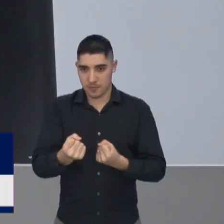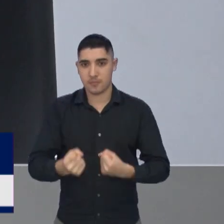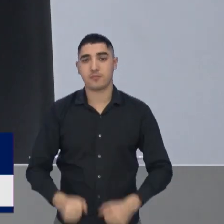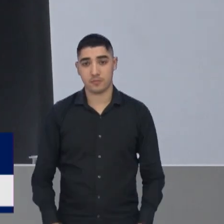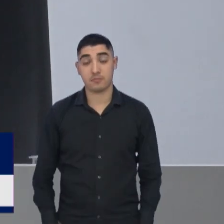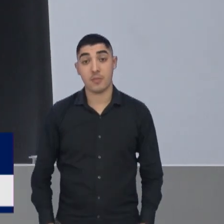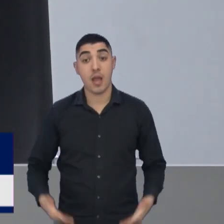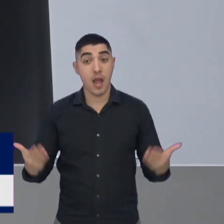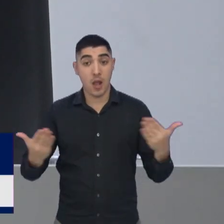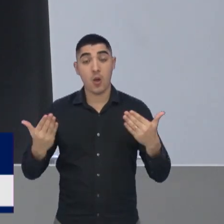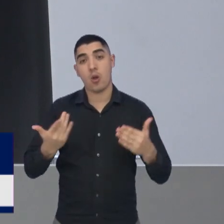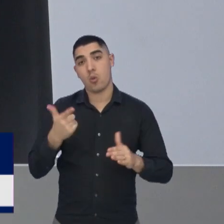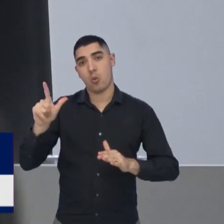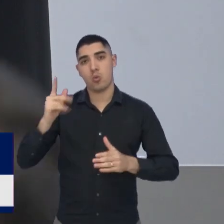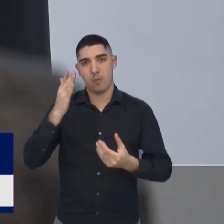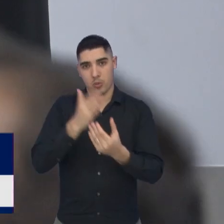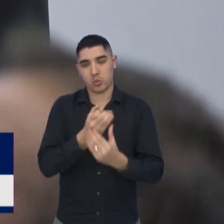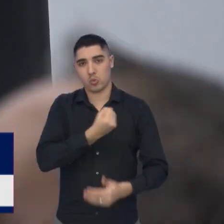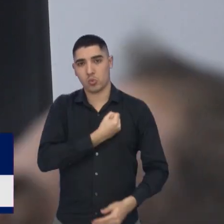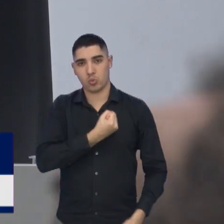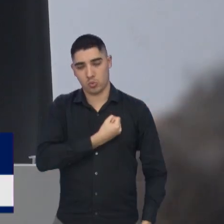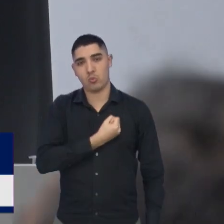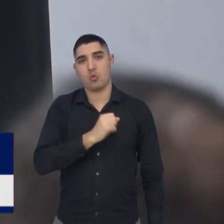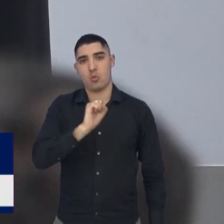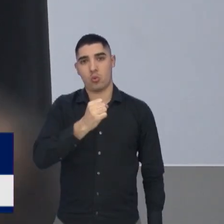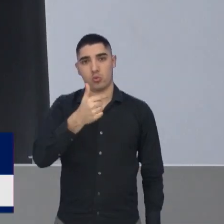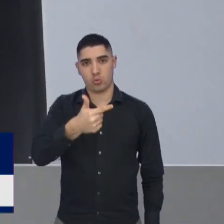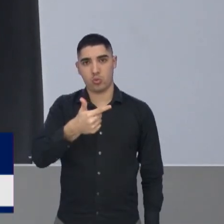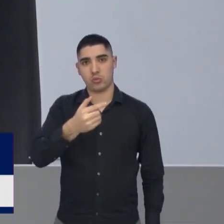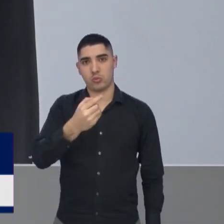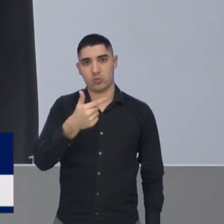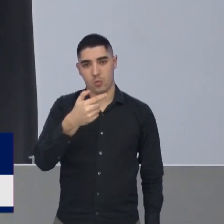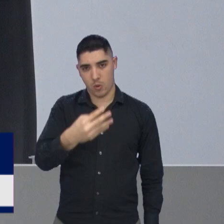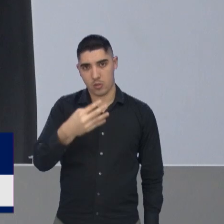Em discussão, o processo de número